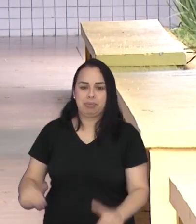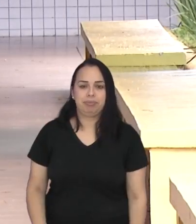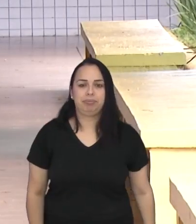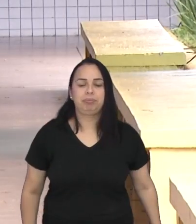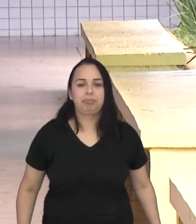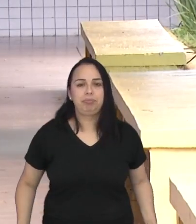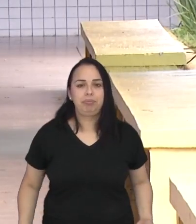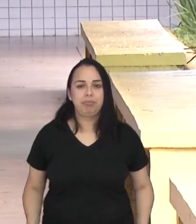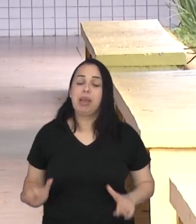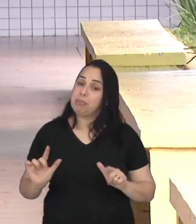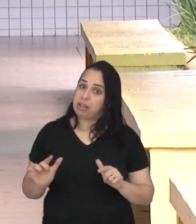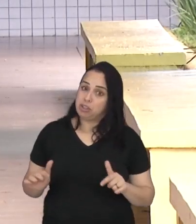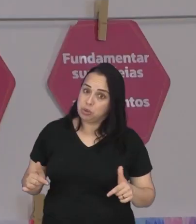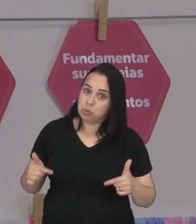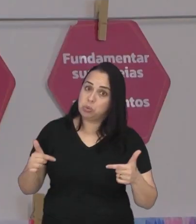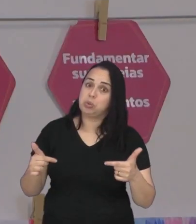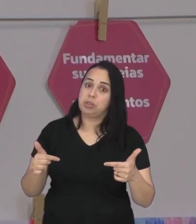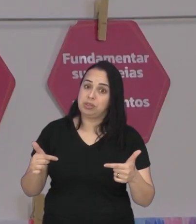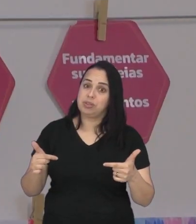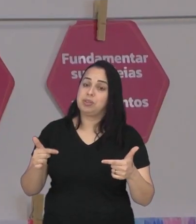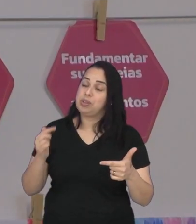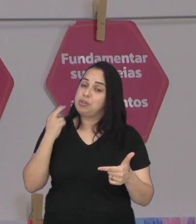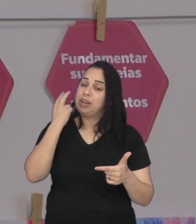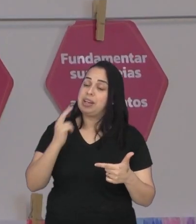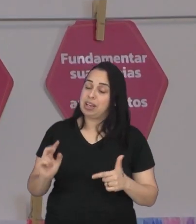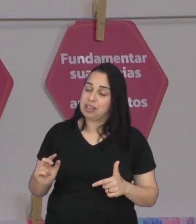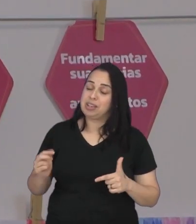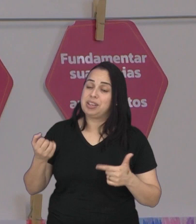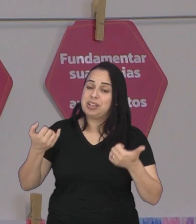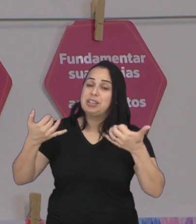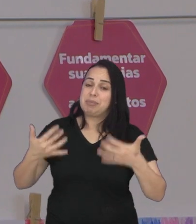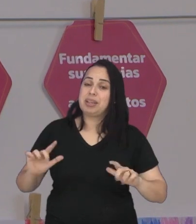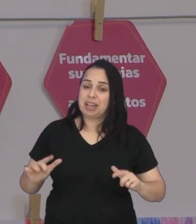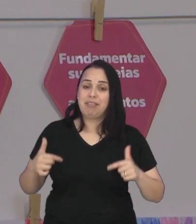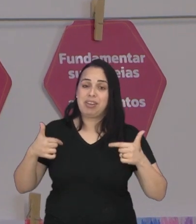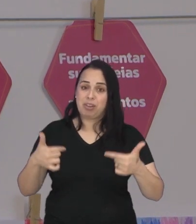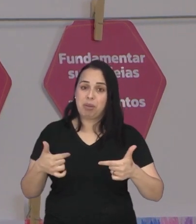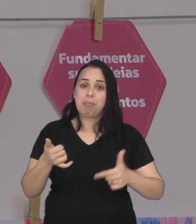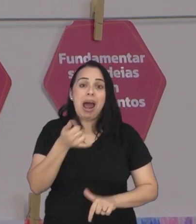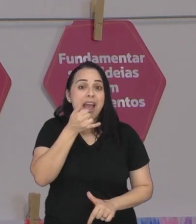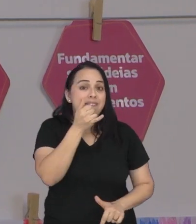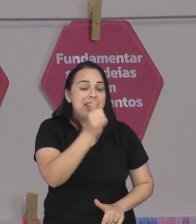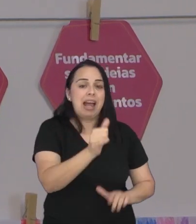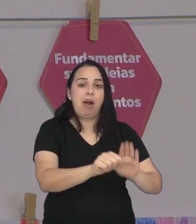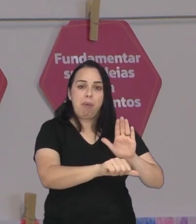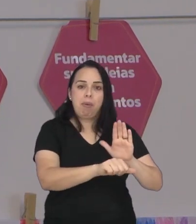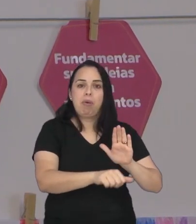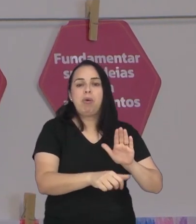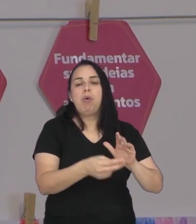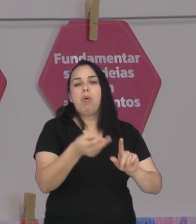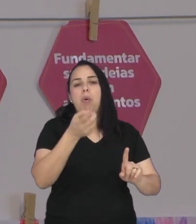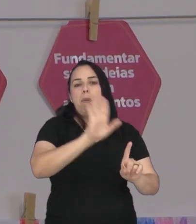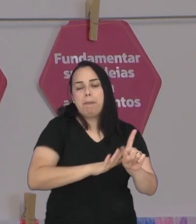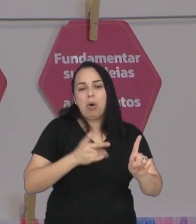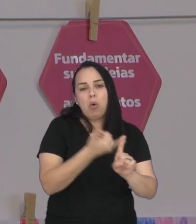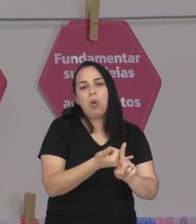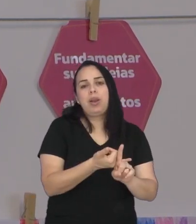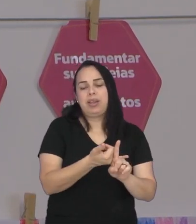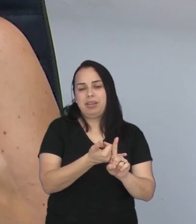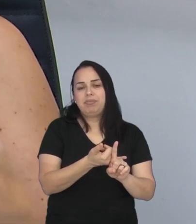CNBB trabalhou muito forte nisso. Então algumas campanhas viraram projetos de lei nas cidades, cada uma tem o